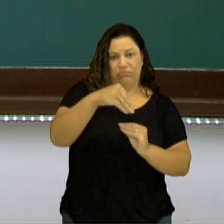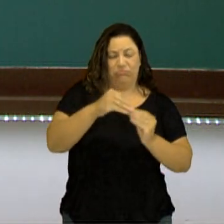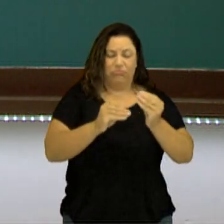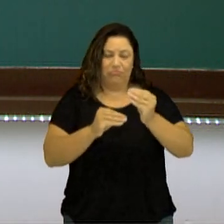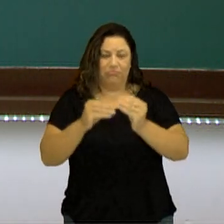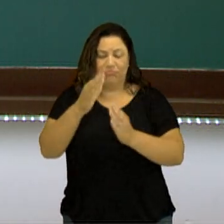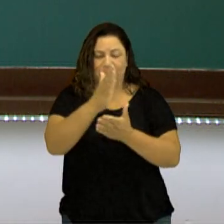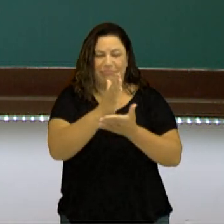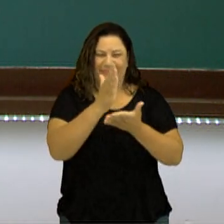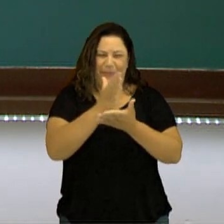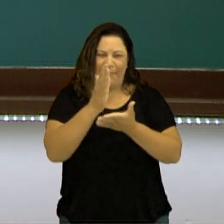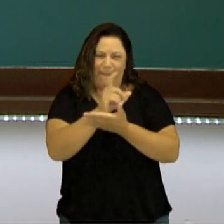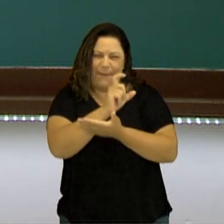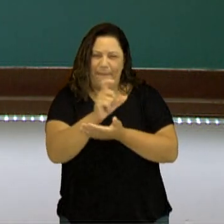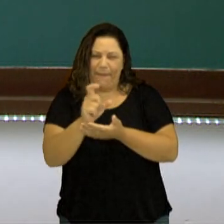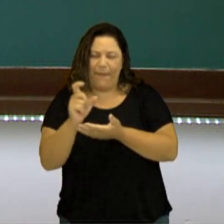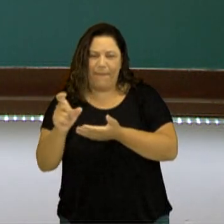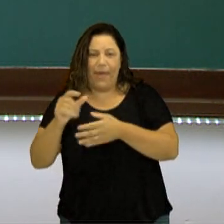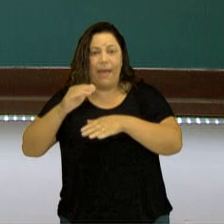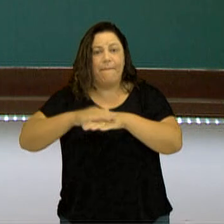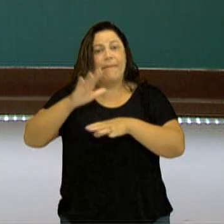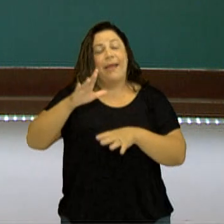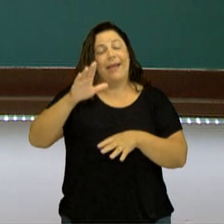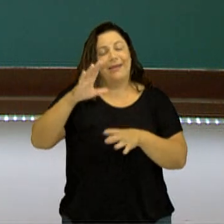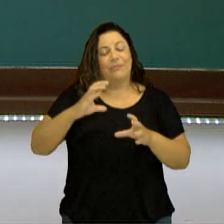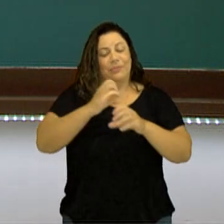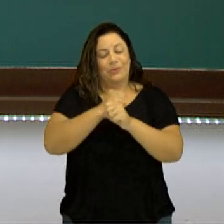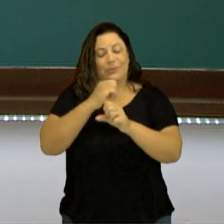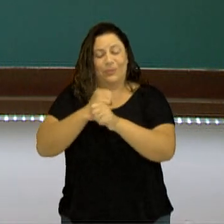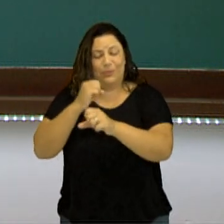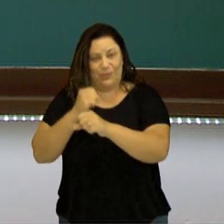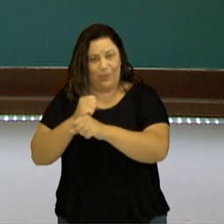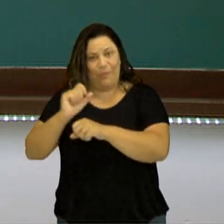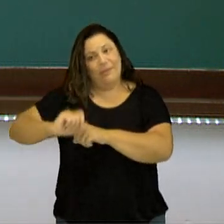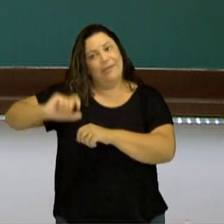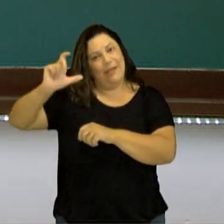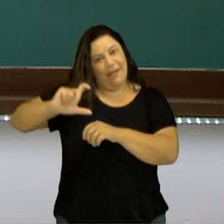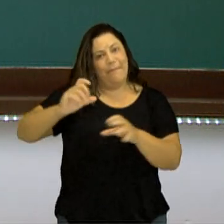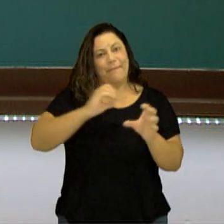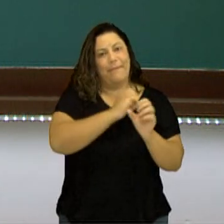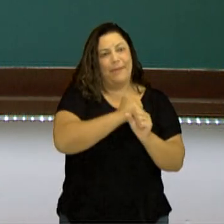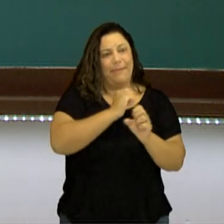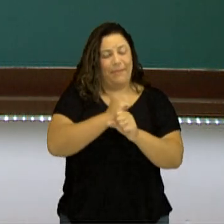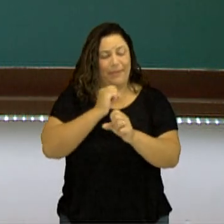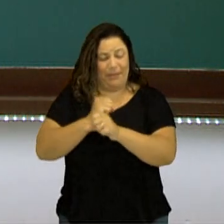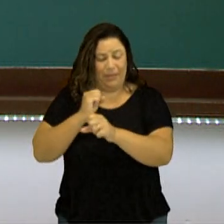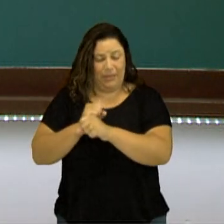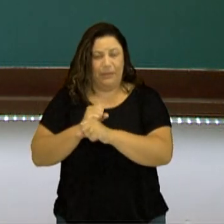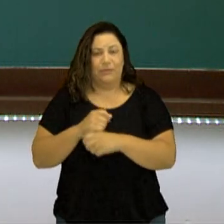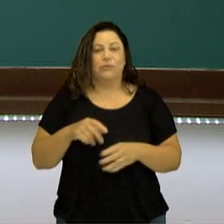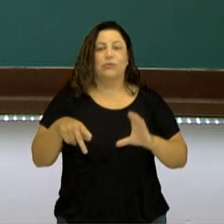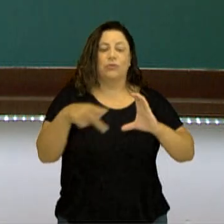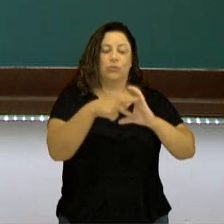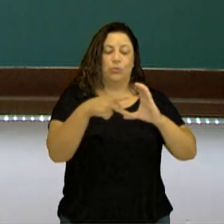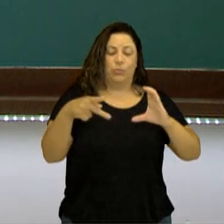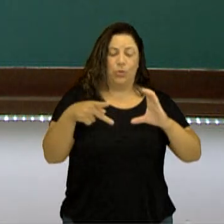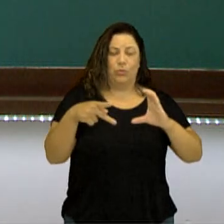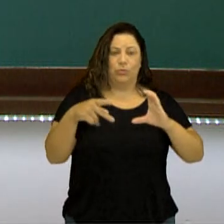maior. Por que ele é maior sempre? Porque ele é uma somatória, é a somatória de prótons mais nêutrons, por isso ele é maior.